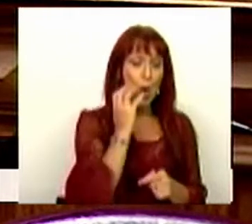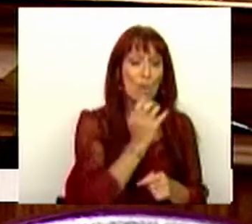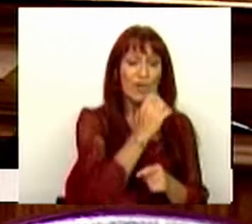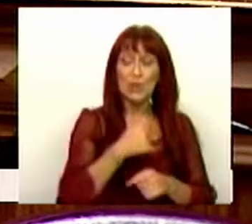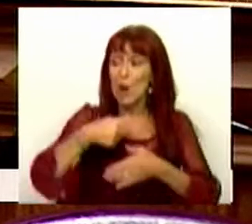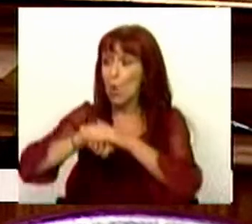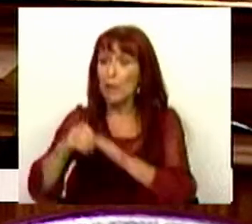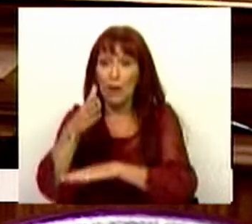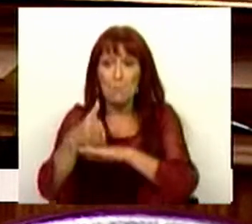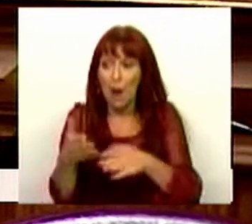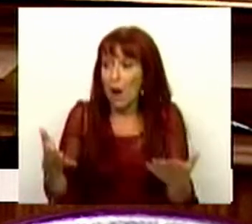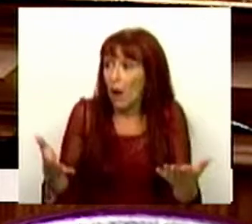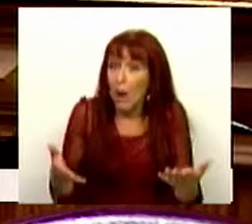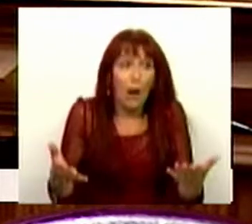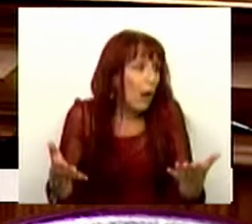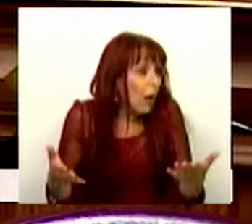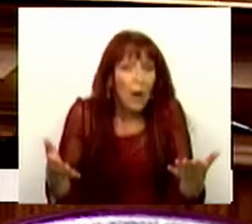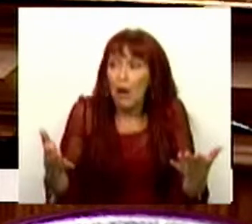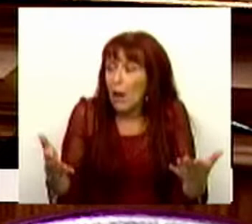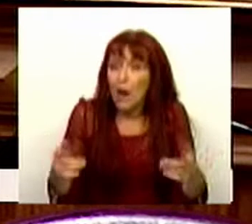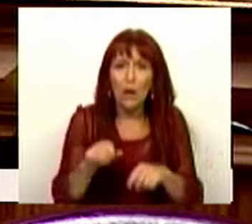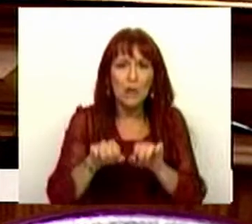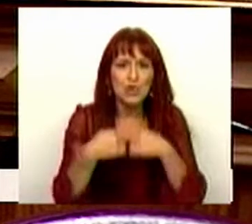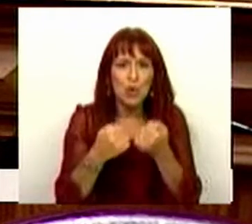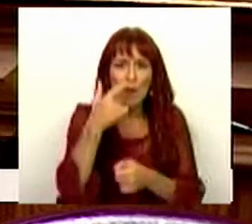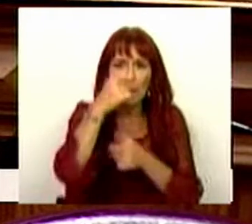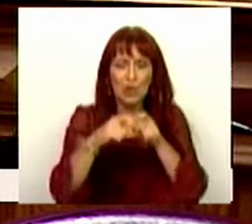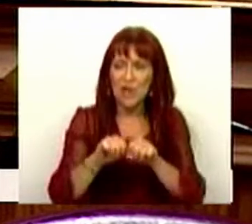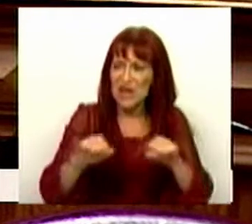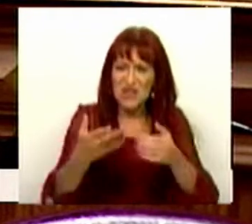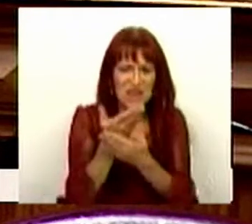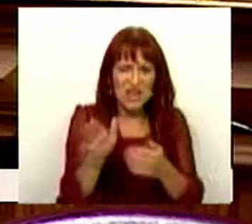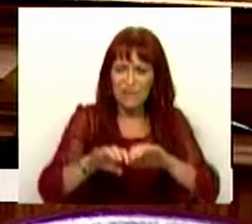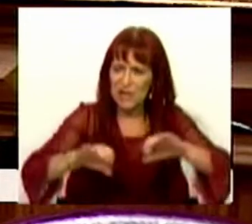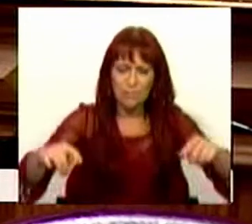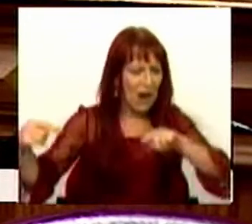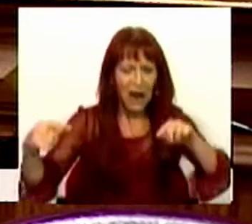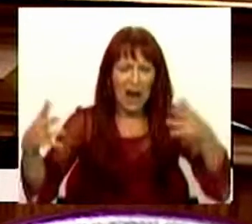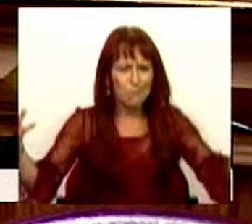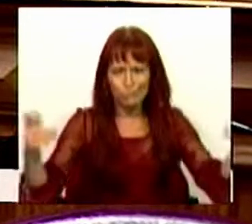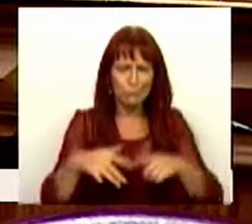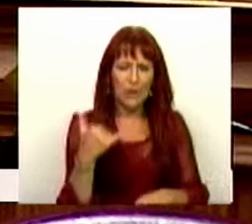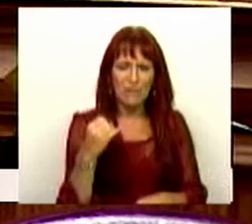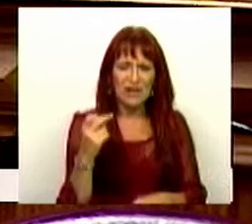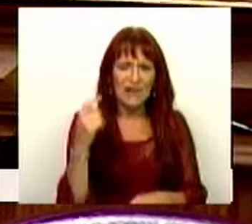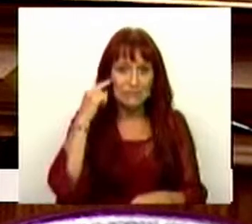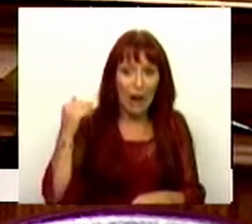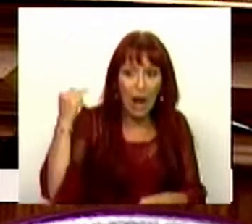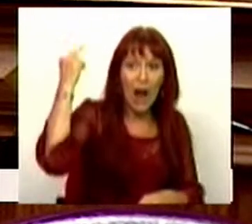Guarda ficou no meio, a lamber feridas, com a sociedade civil partida, dividida em contradições. 20 anos mais